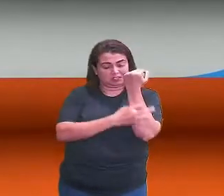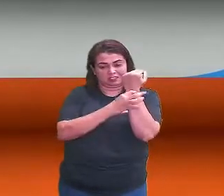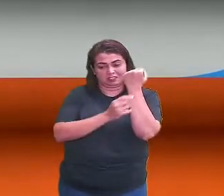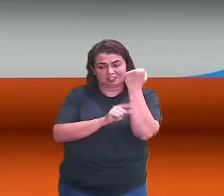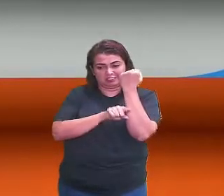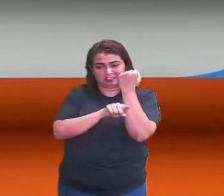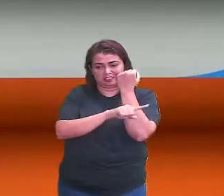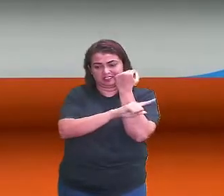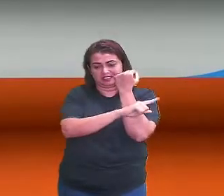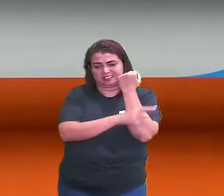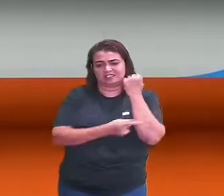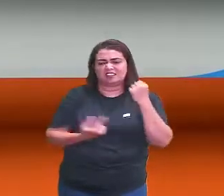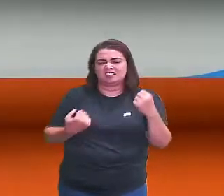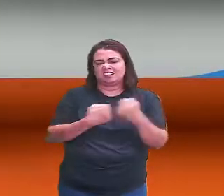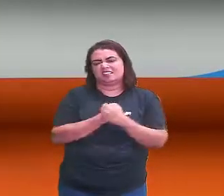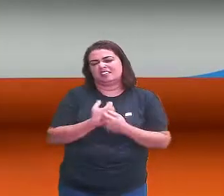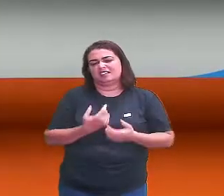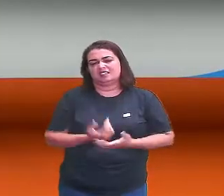madeira da árvore.